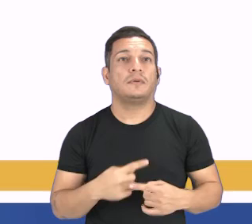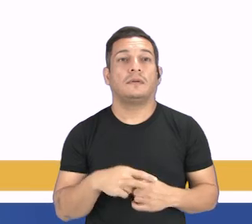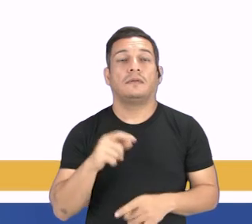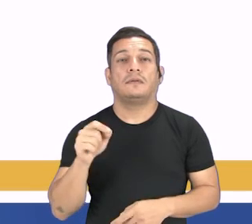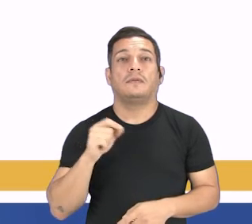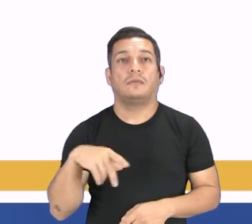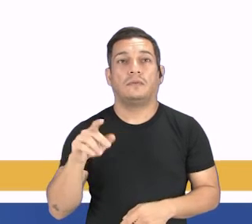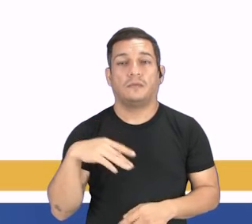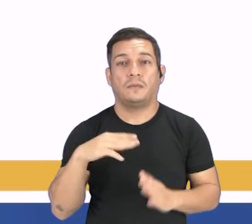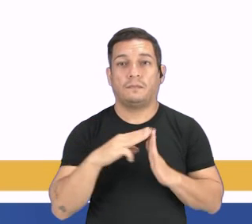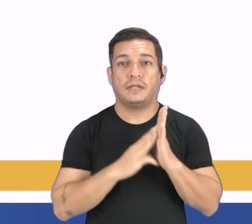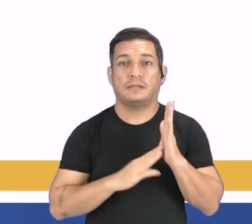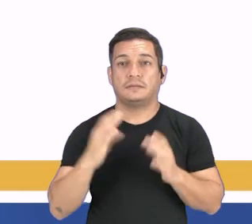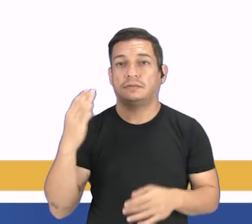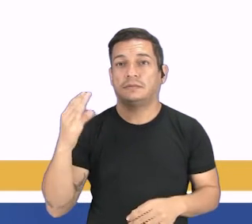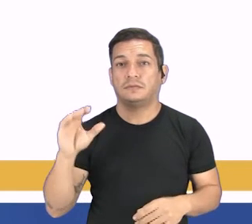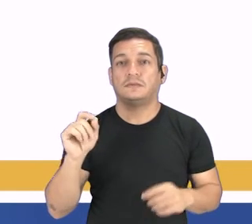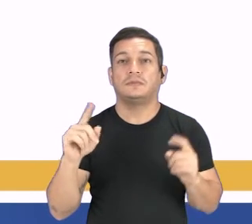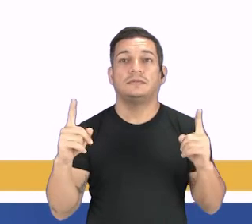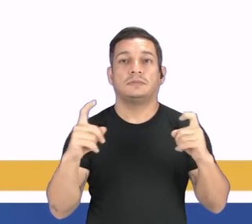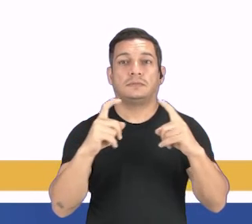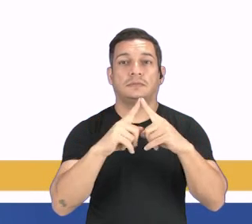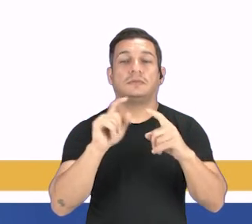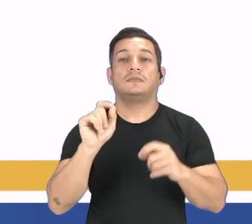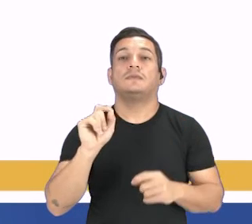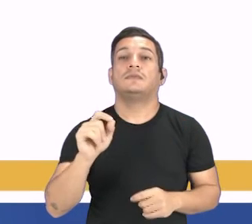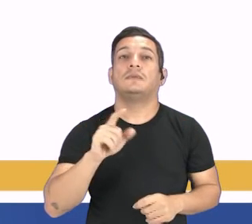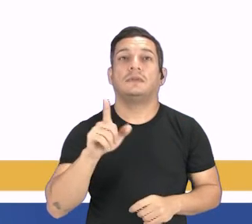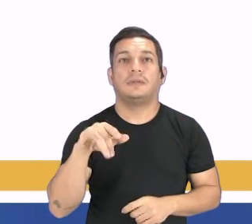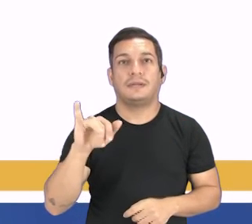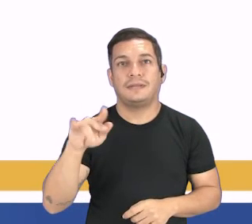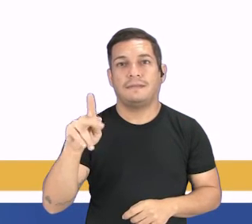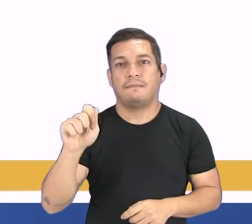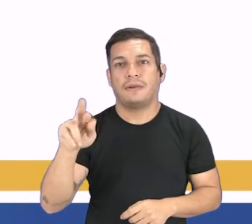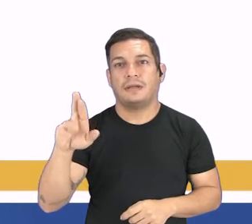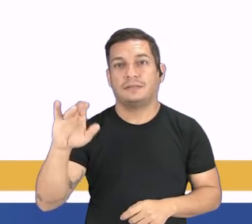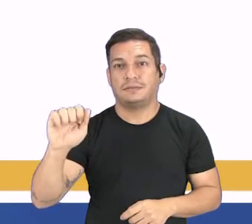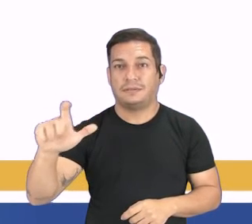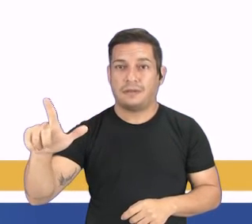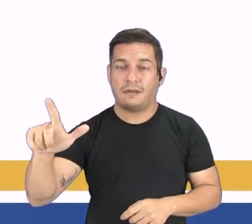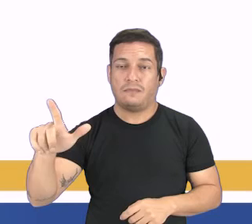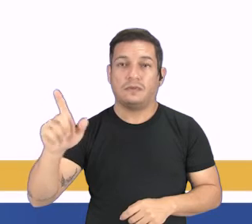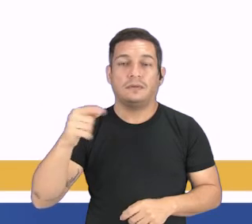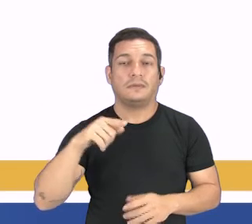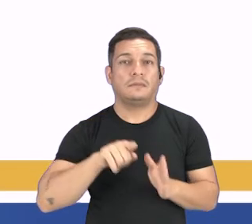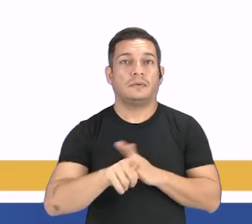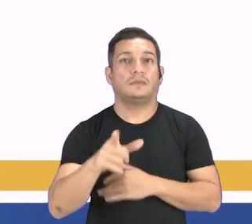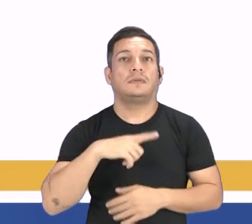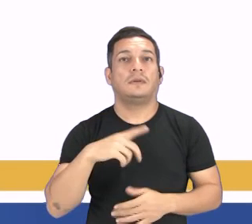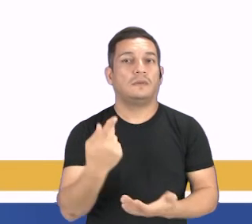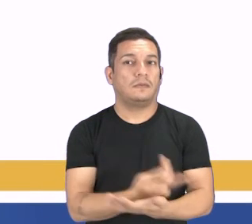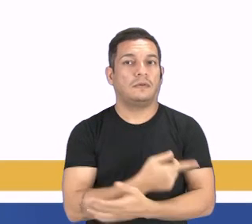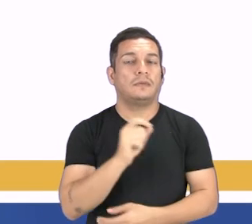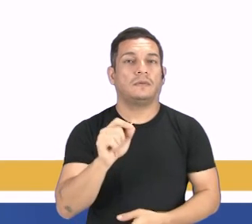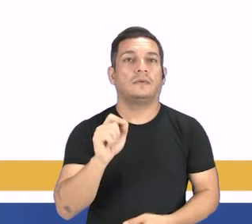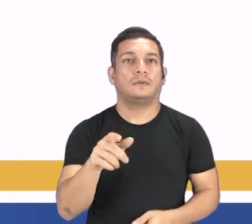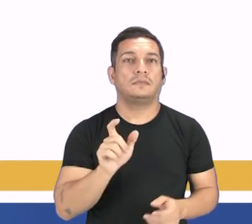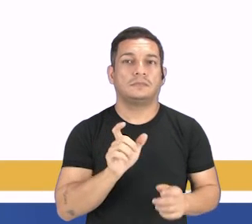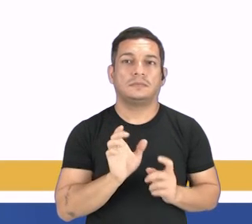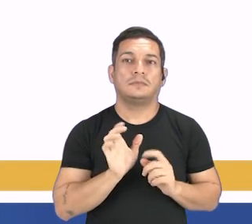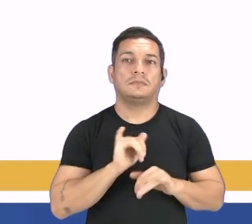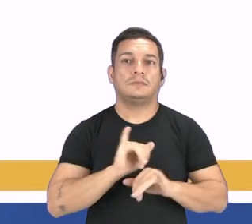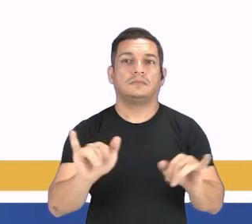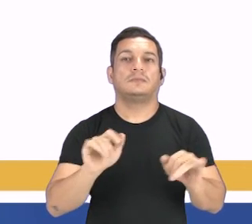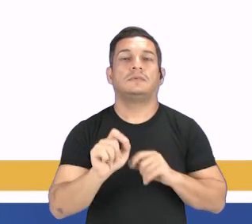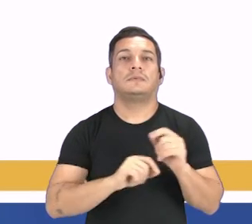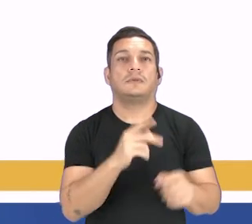Por quê? Porque o método científico em si, ele é imparcial. Então, na questão já tem um erro mesmo de enunciado,